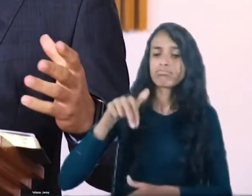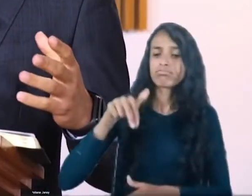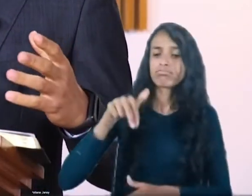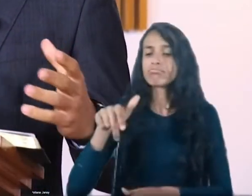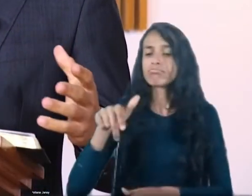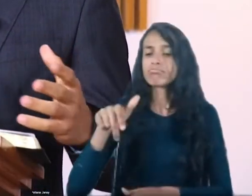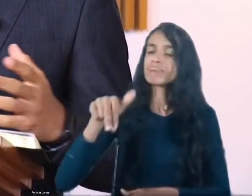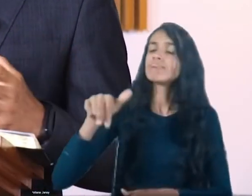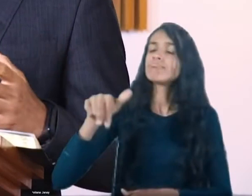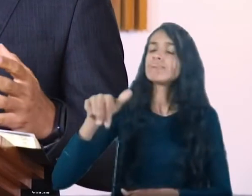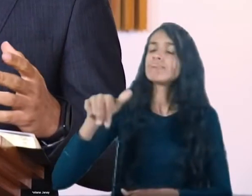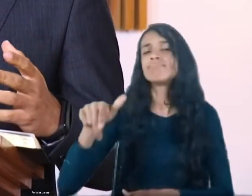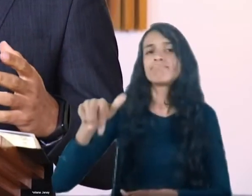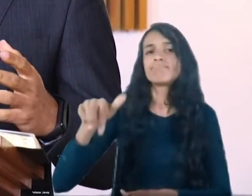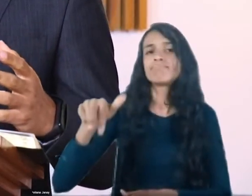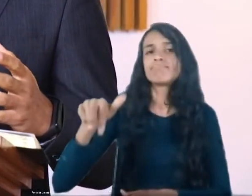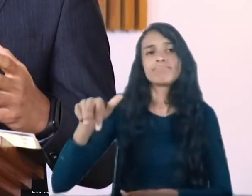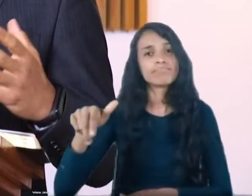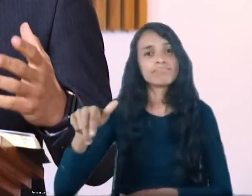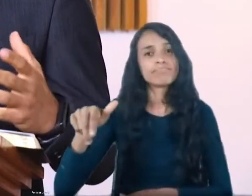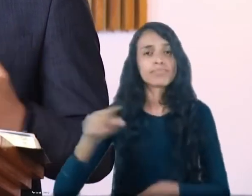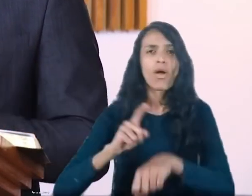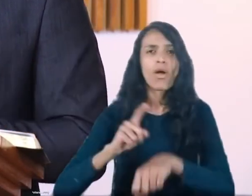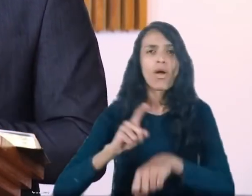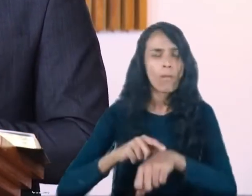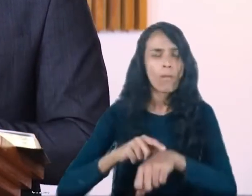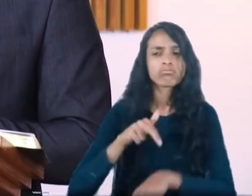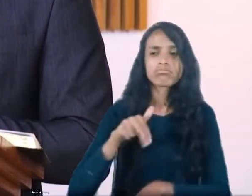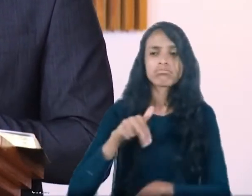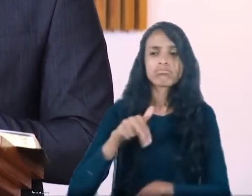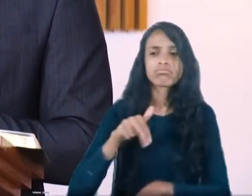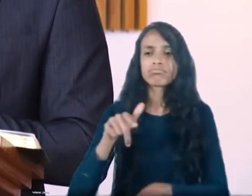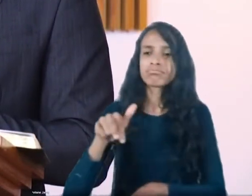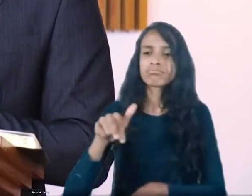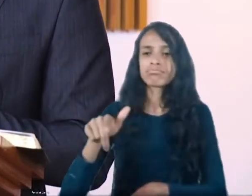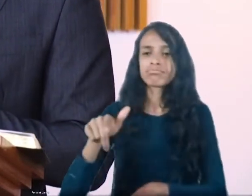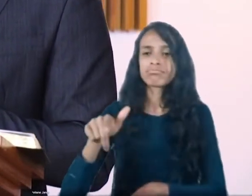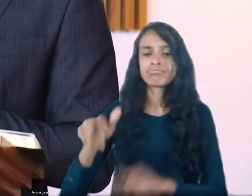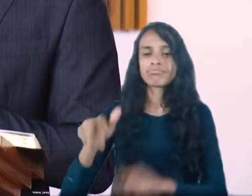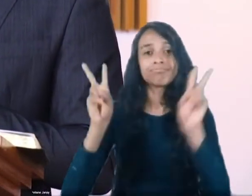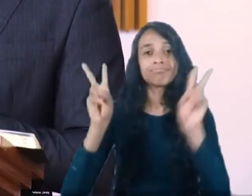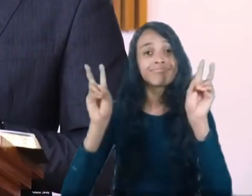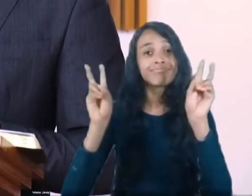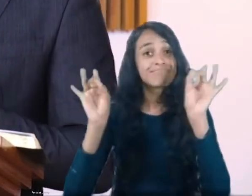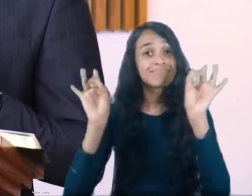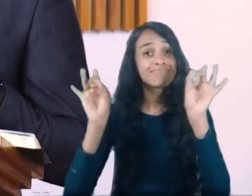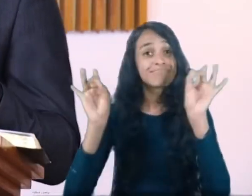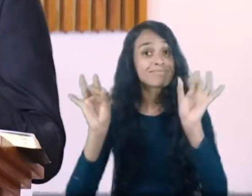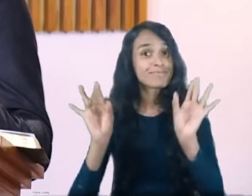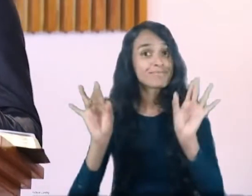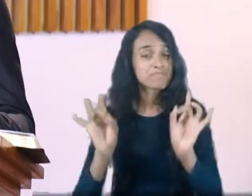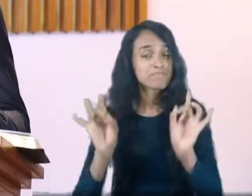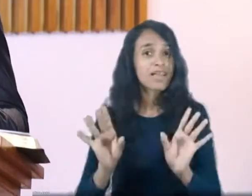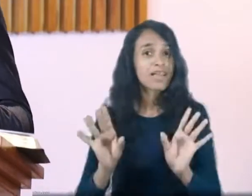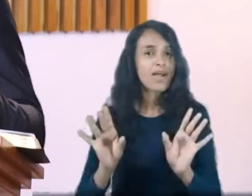mim, o momento de caminhada é um momento especial. É onde eu estou